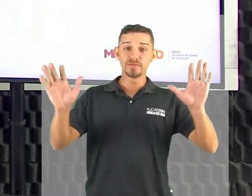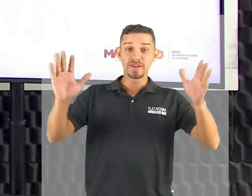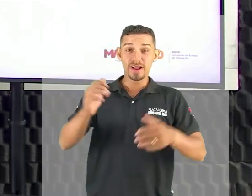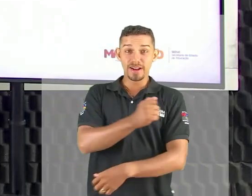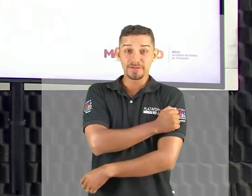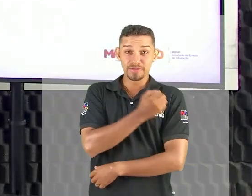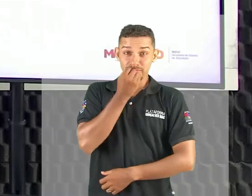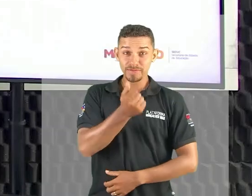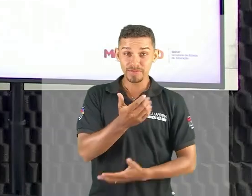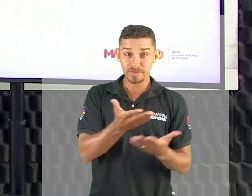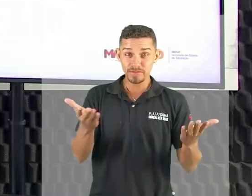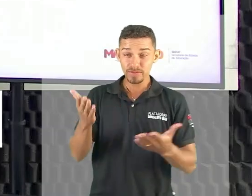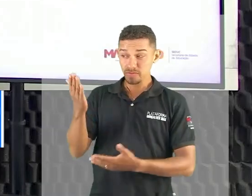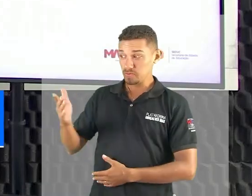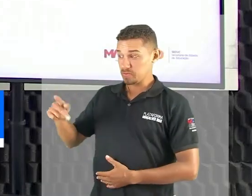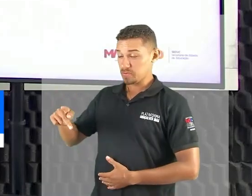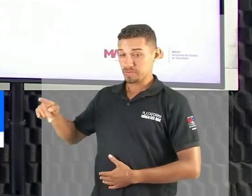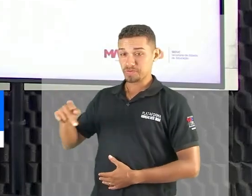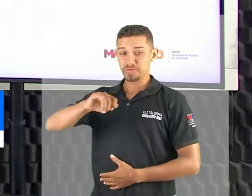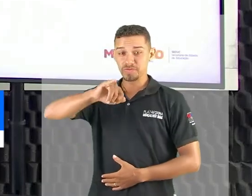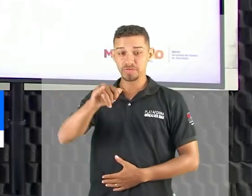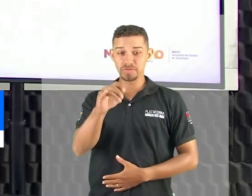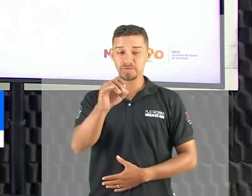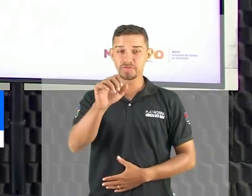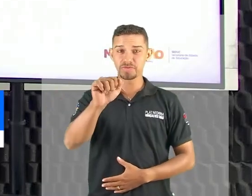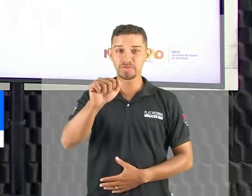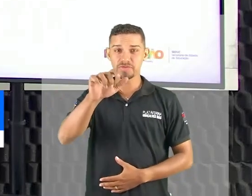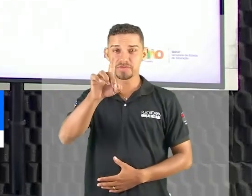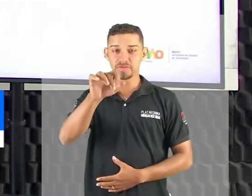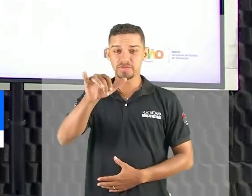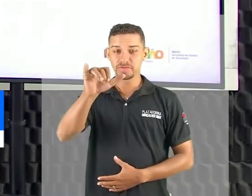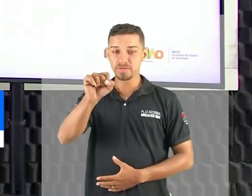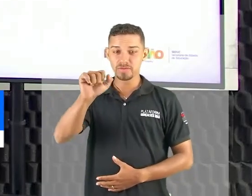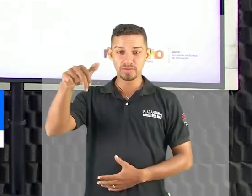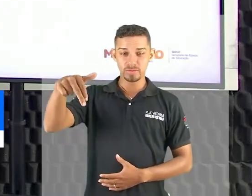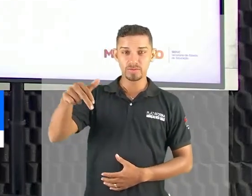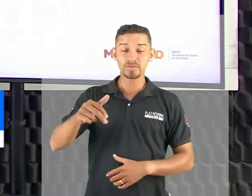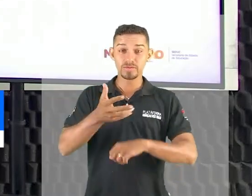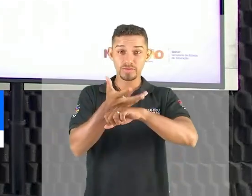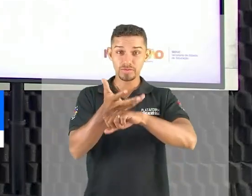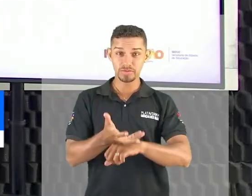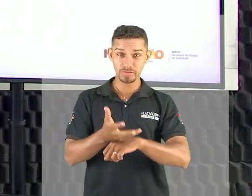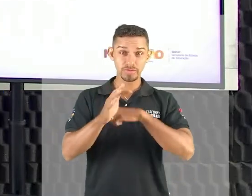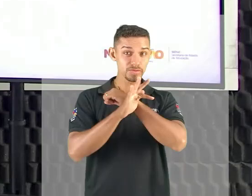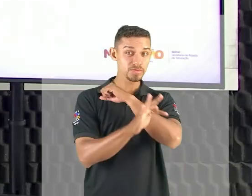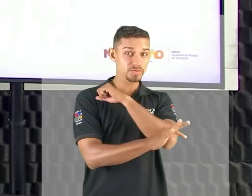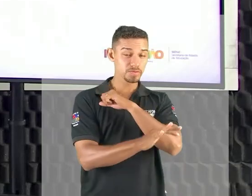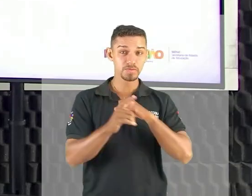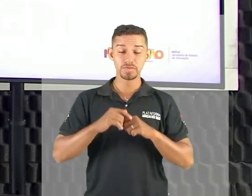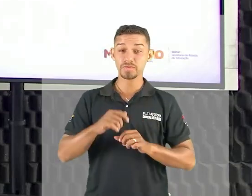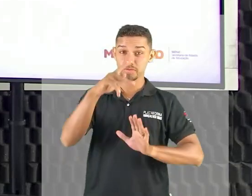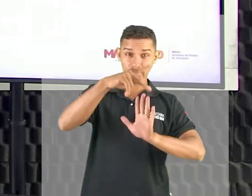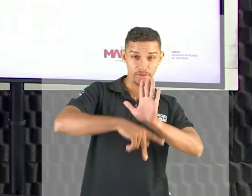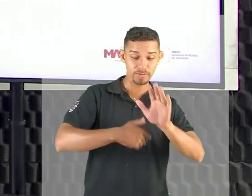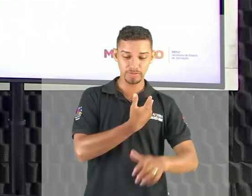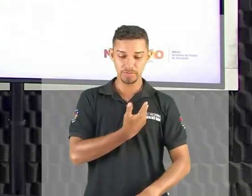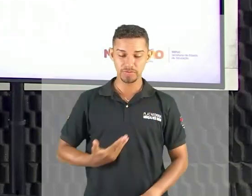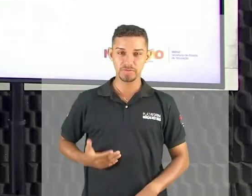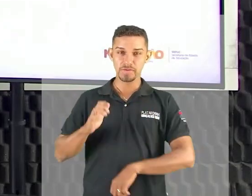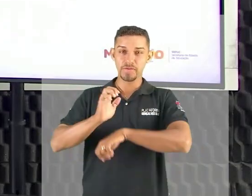Fala galera aqui é o professor juad tem mais um vídeo do nosso projeto né um projeto do Governo do Estado do